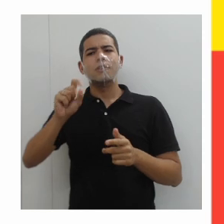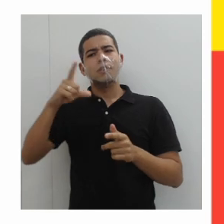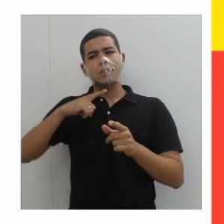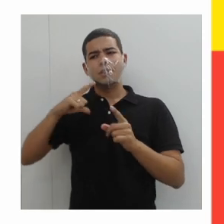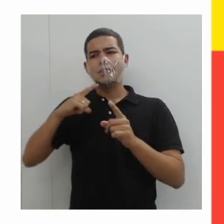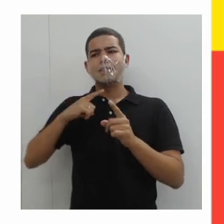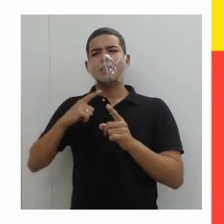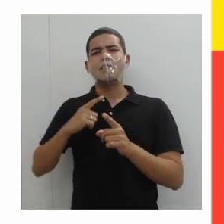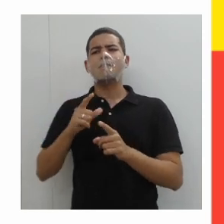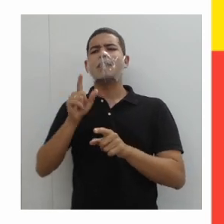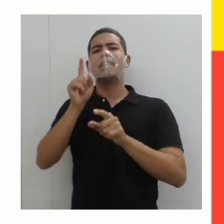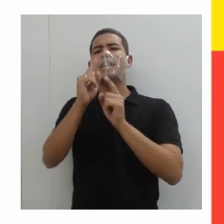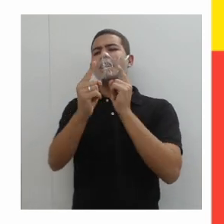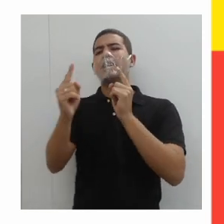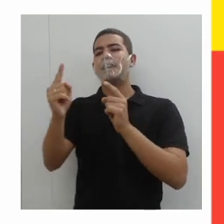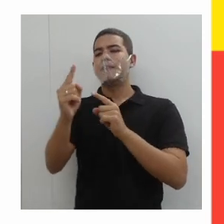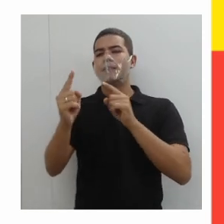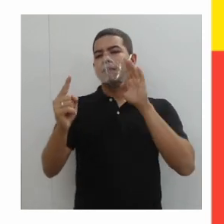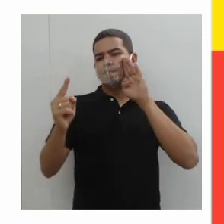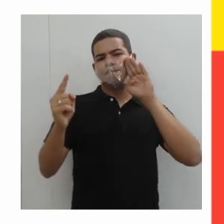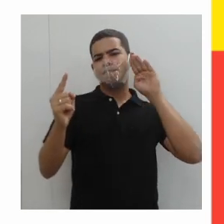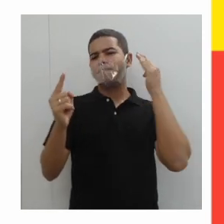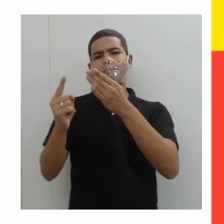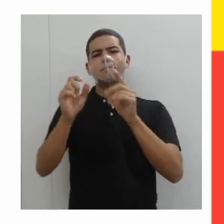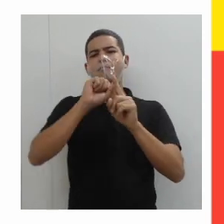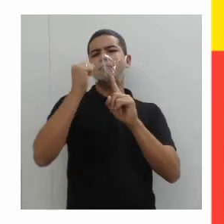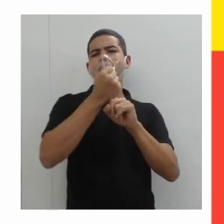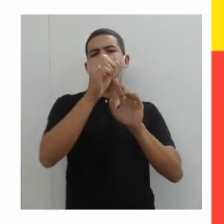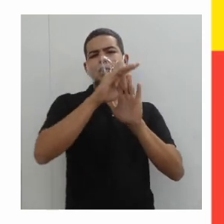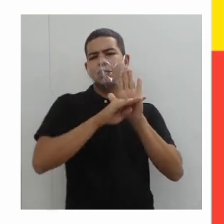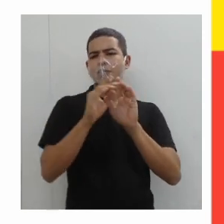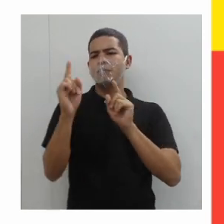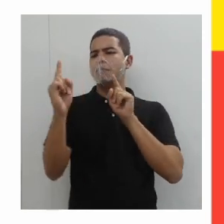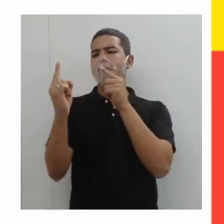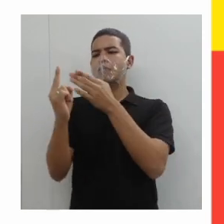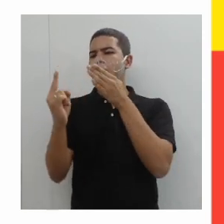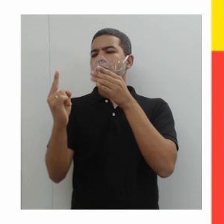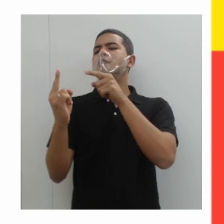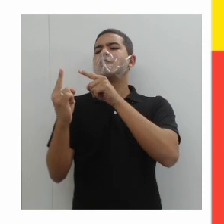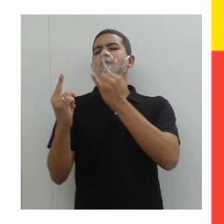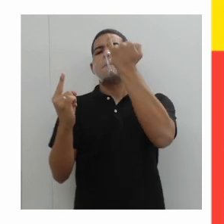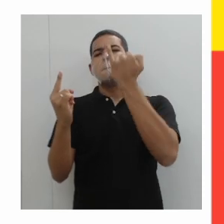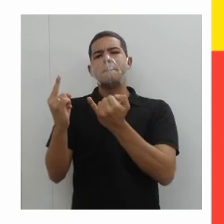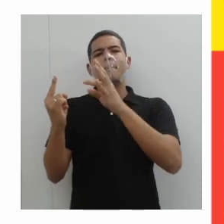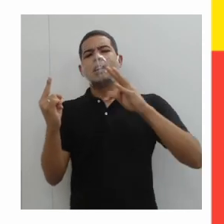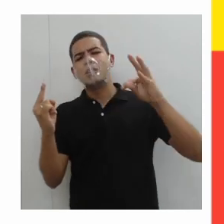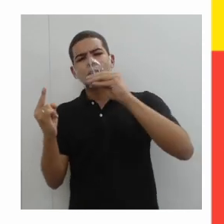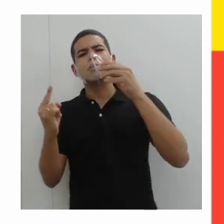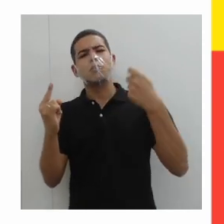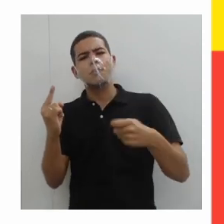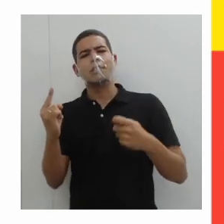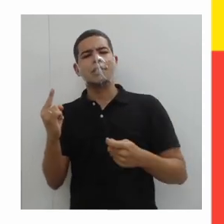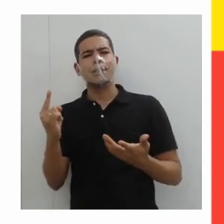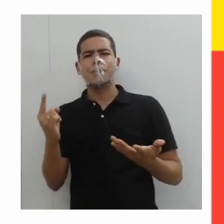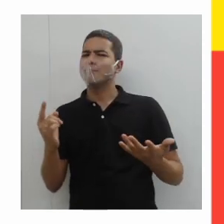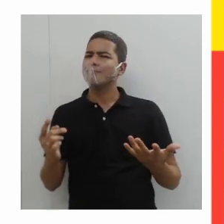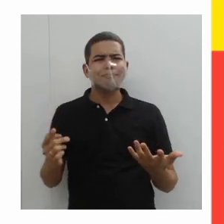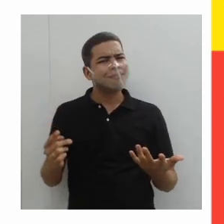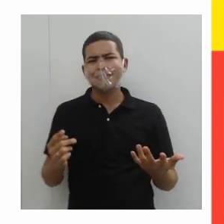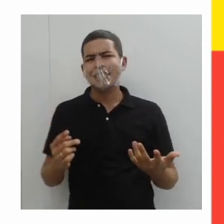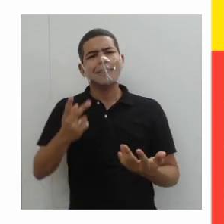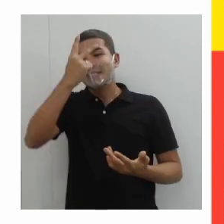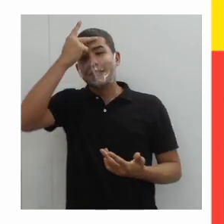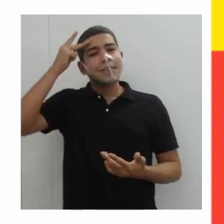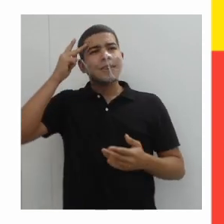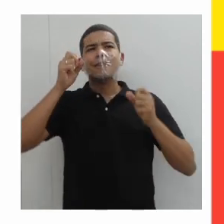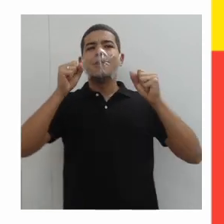são direcionados para uma pessoa. Todas as pessoas têm que ser magras. Não, nem todas as pessoas têm que ser magras. As pessoas,